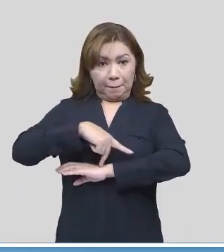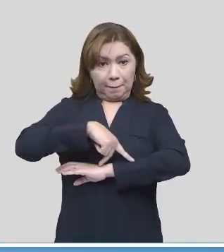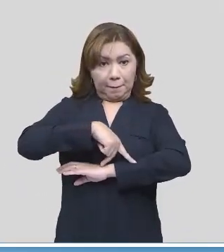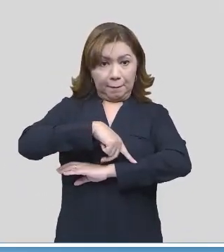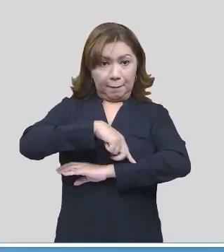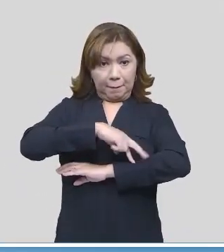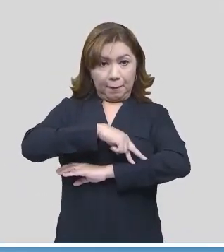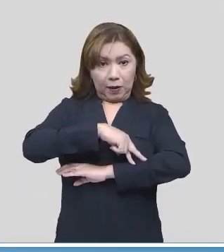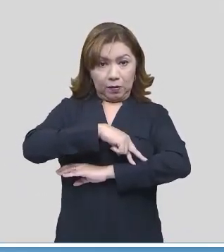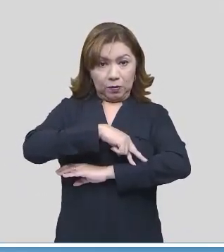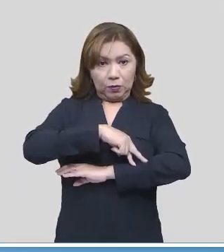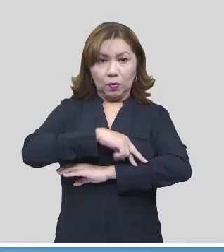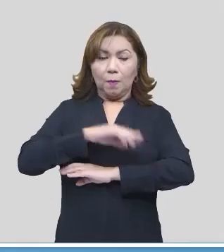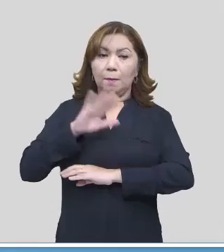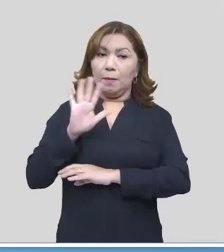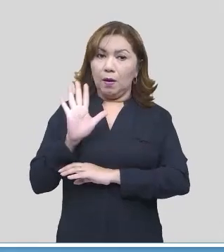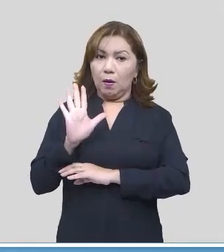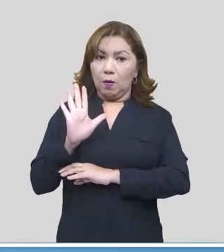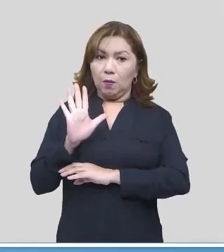palmo,